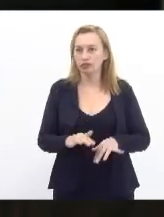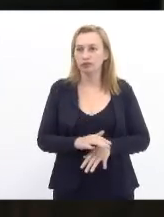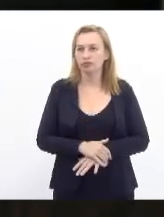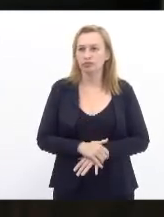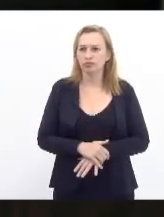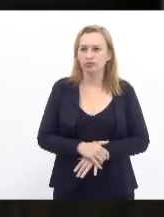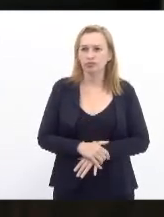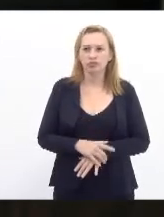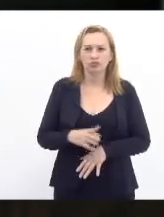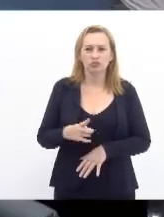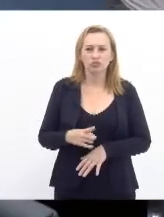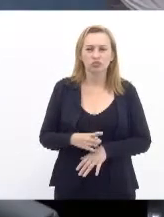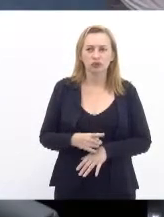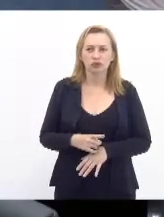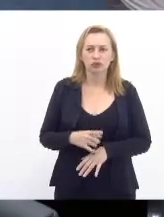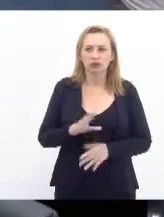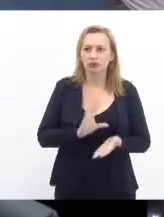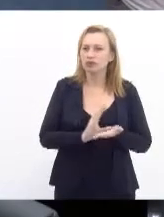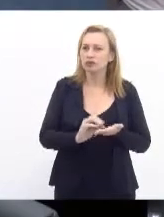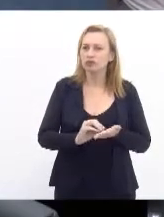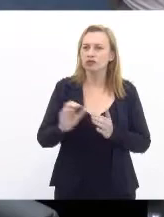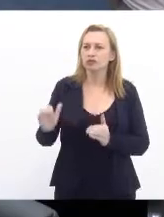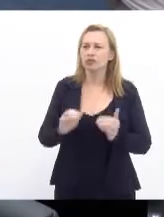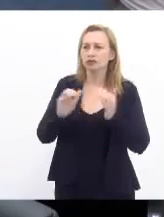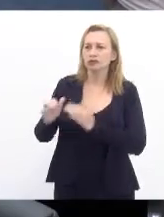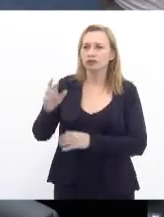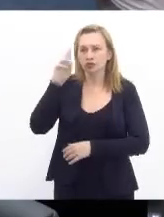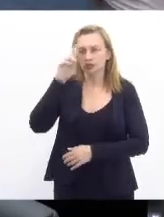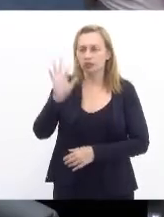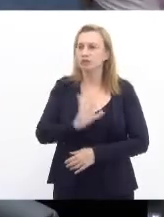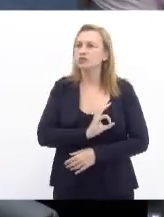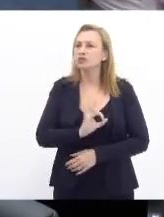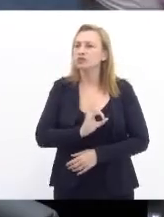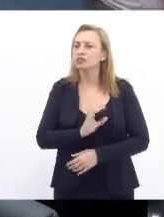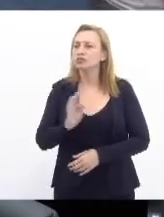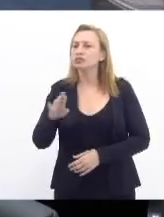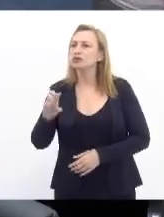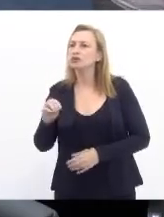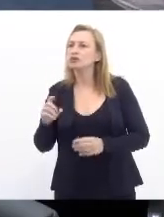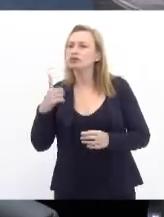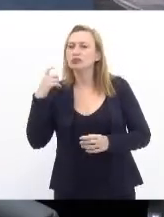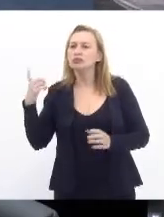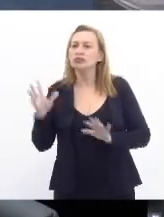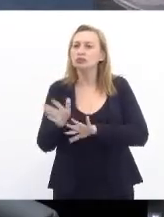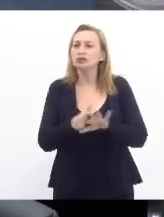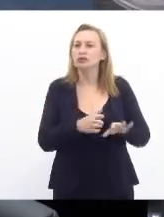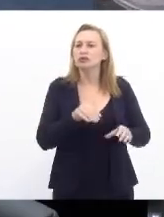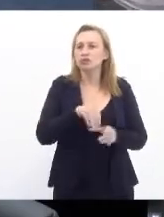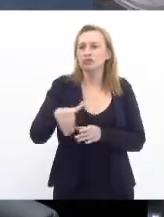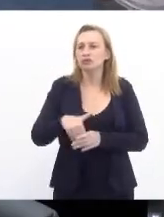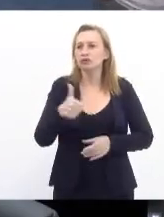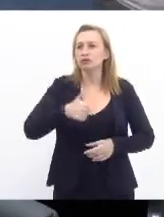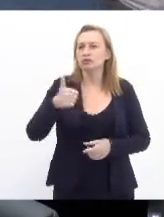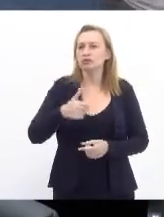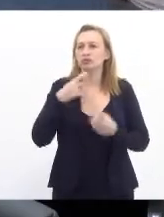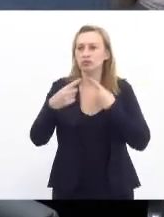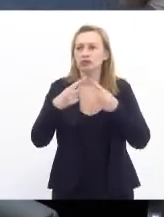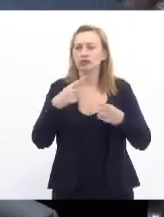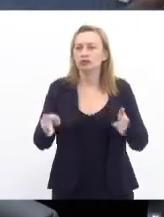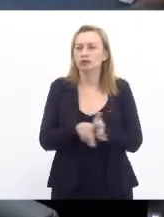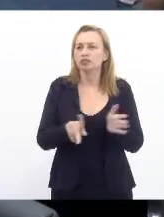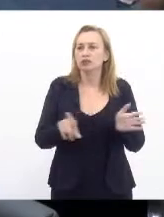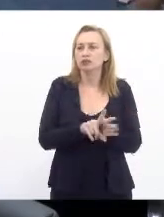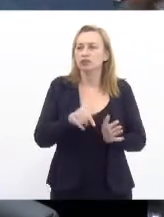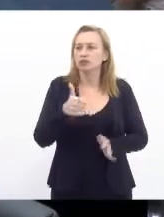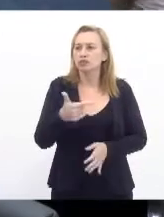já, deixa eu terminar a pauta aqui. Subtenente, seu som está aberto. Ok. Em votação, em primeira discussão, projeto de